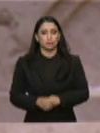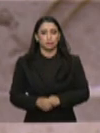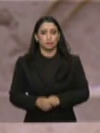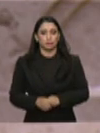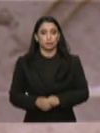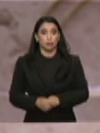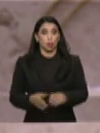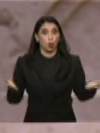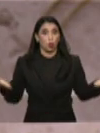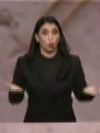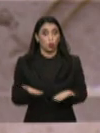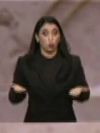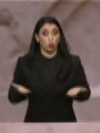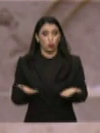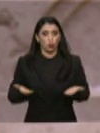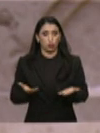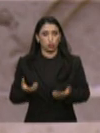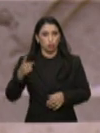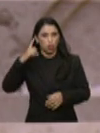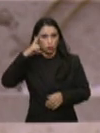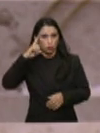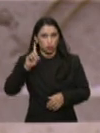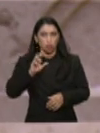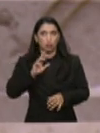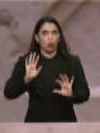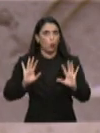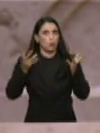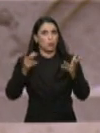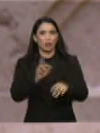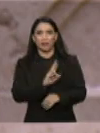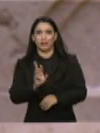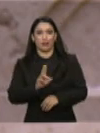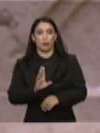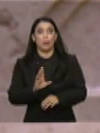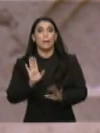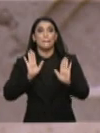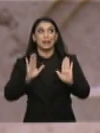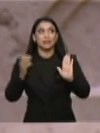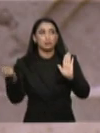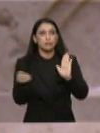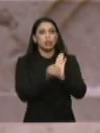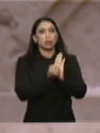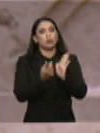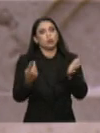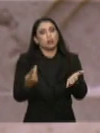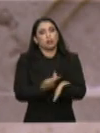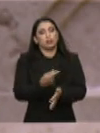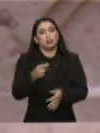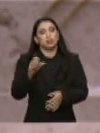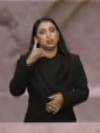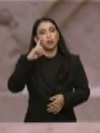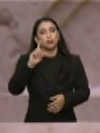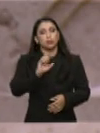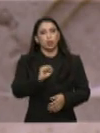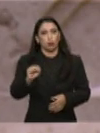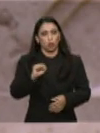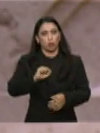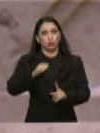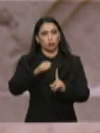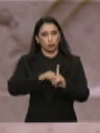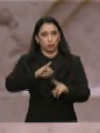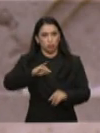nessa data que não se comemora, mas se registra, os lamentáveis fatos de 8 de janeiro, tem atuado de